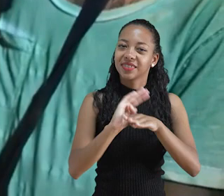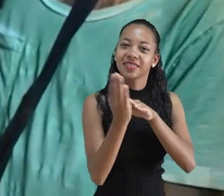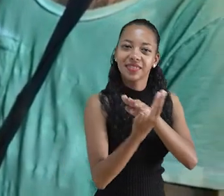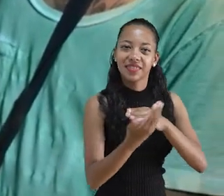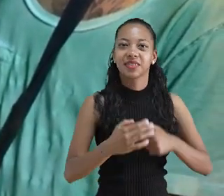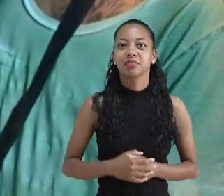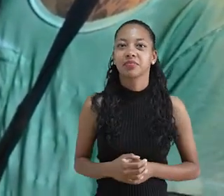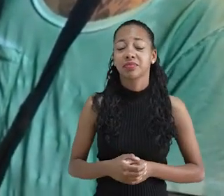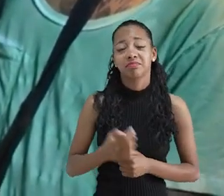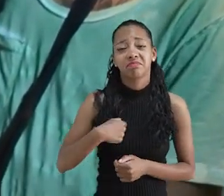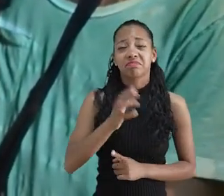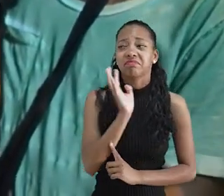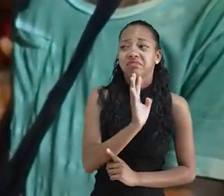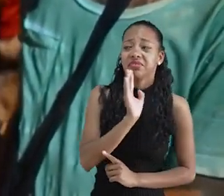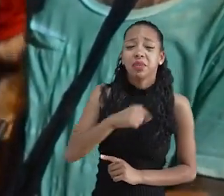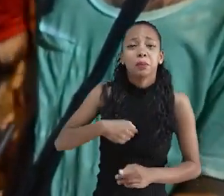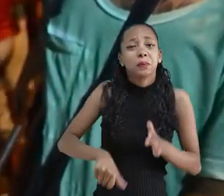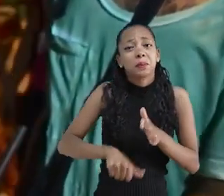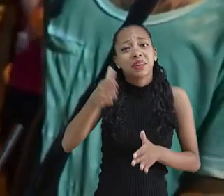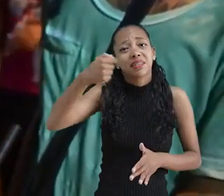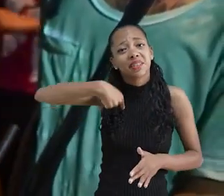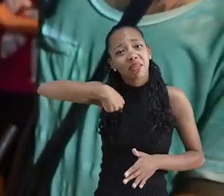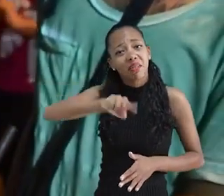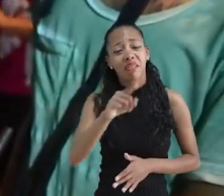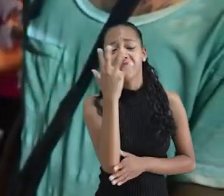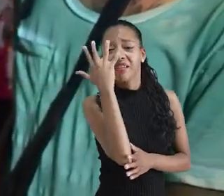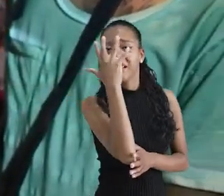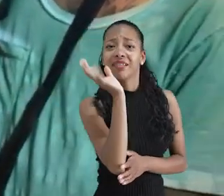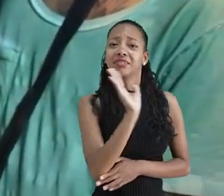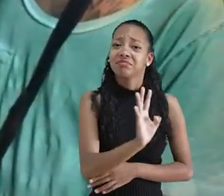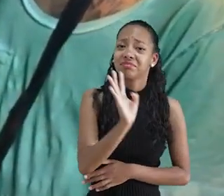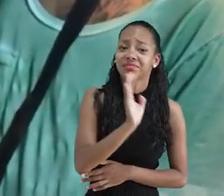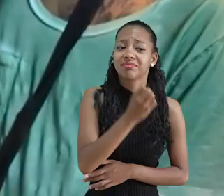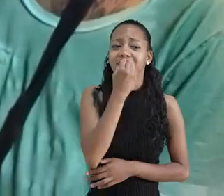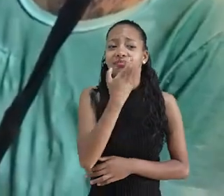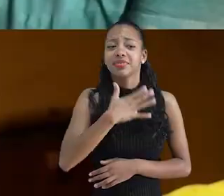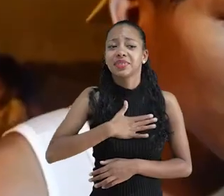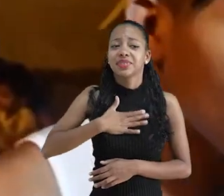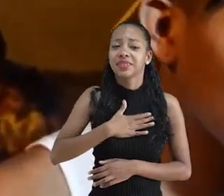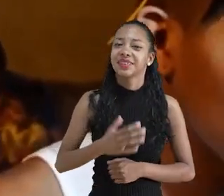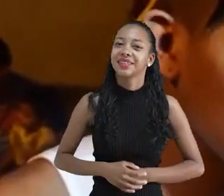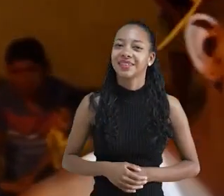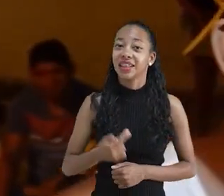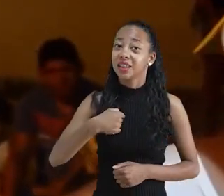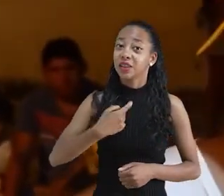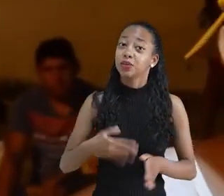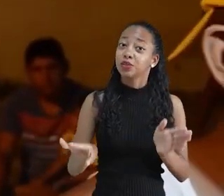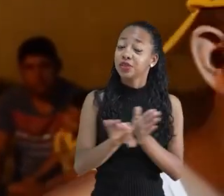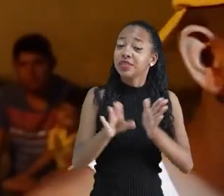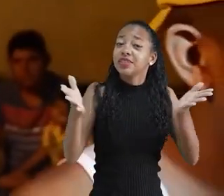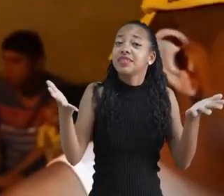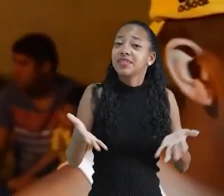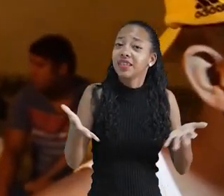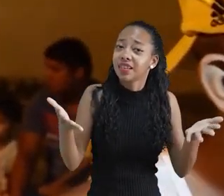importância porque é primeiro ano que eu saio é uma escola assim que eu comecei a admirar a partir do momento que eu comecei a entrar eu cheguei hoje